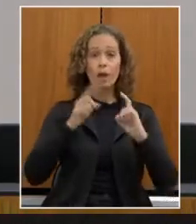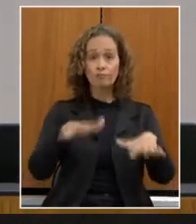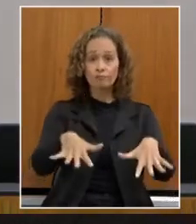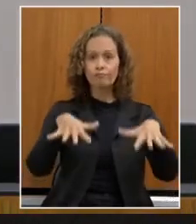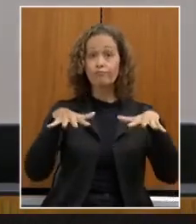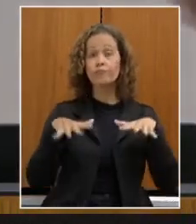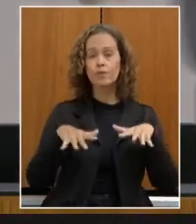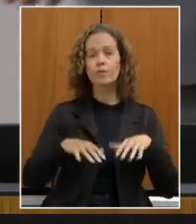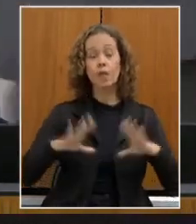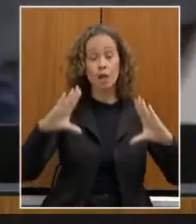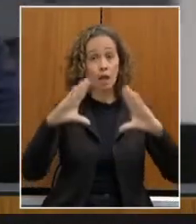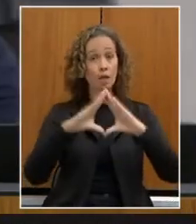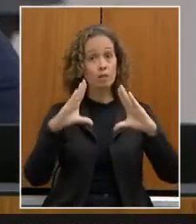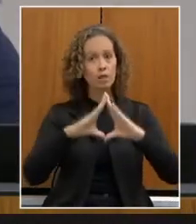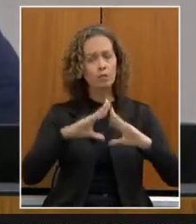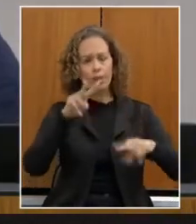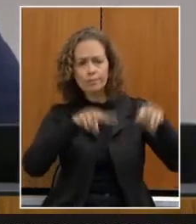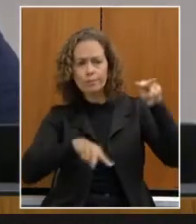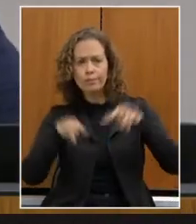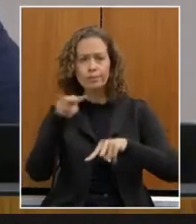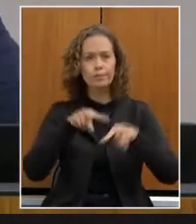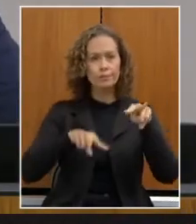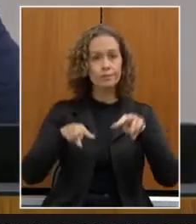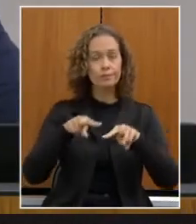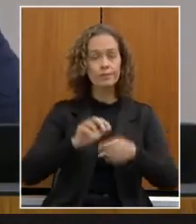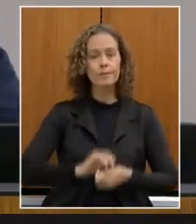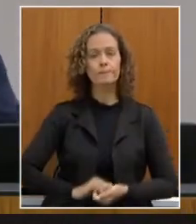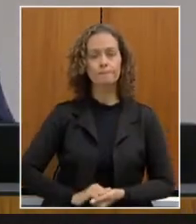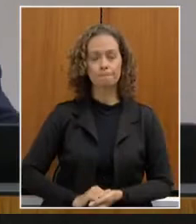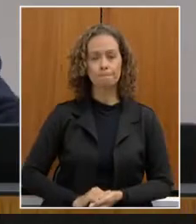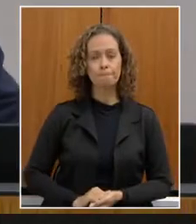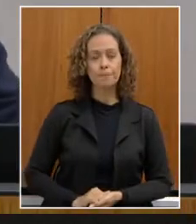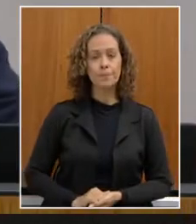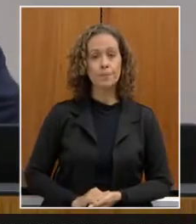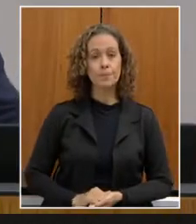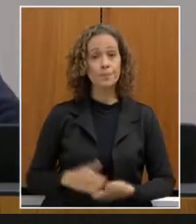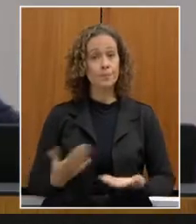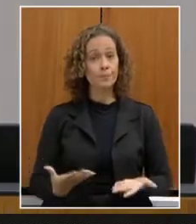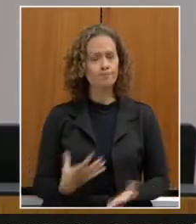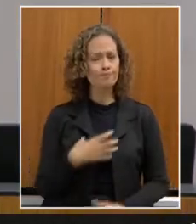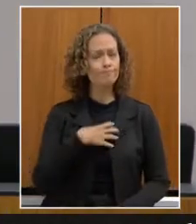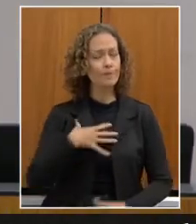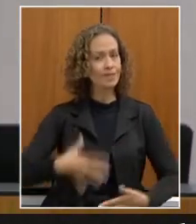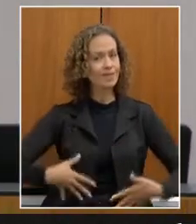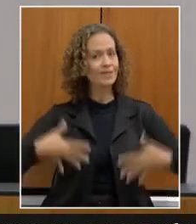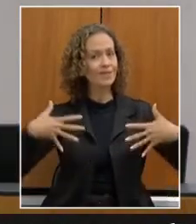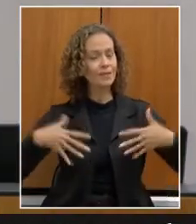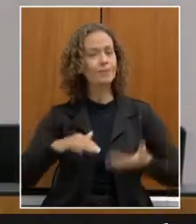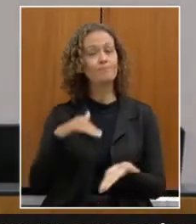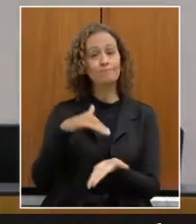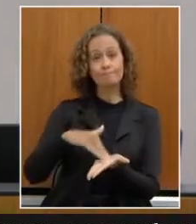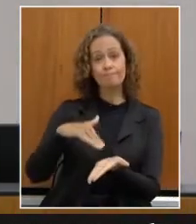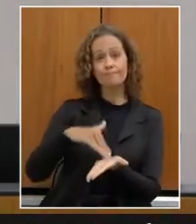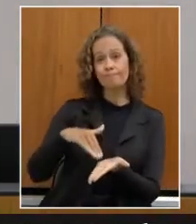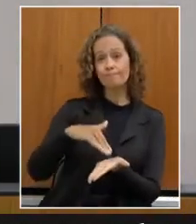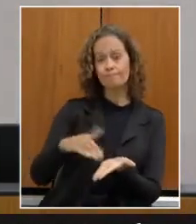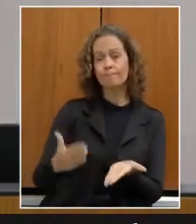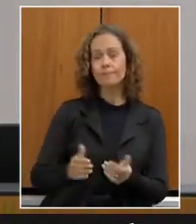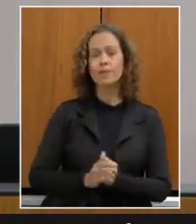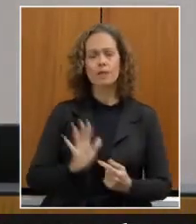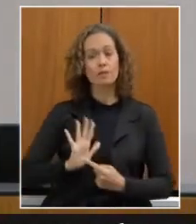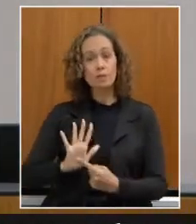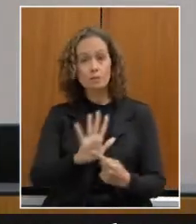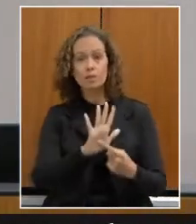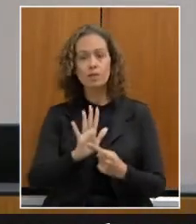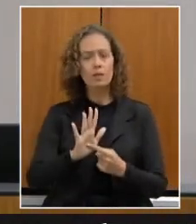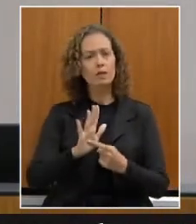Fiscaliza. Eu fiquei muito satisfeito, secretário, com a apresentação do